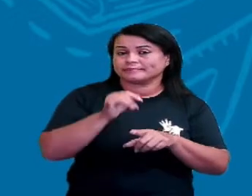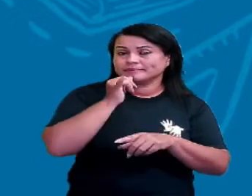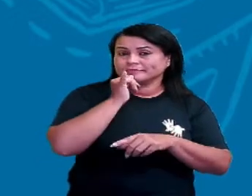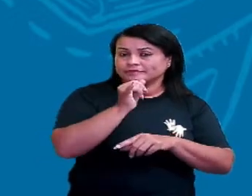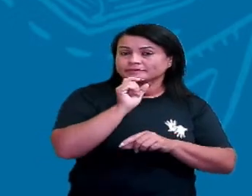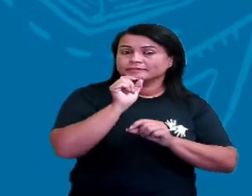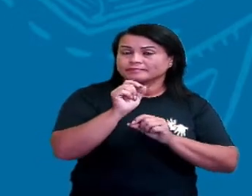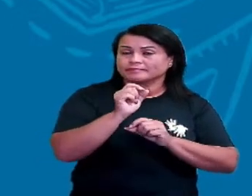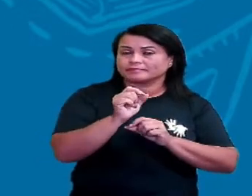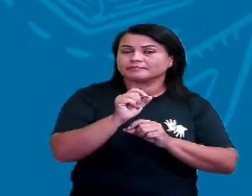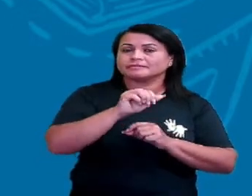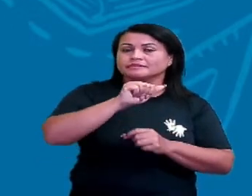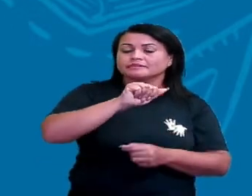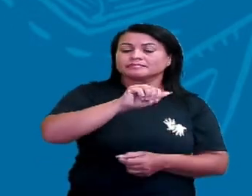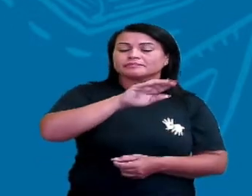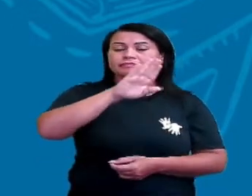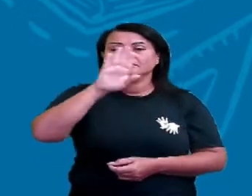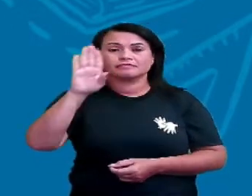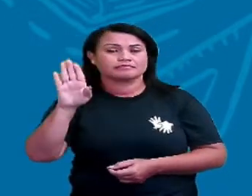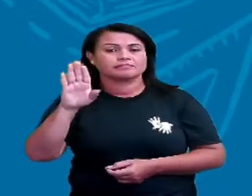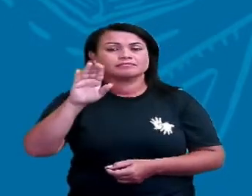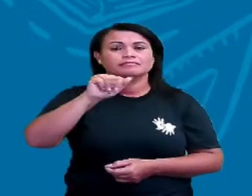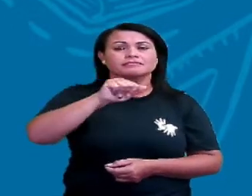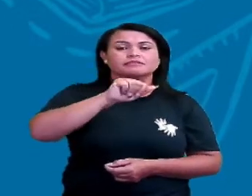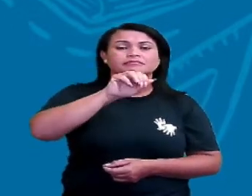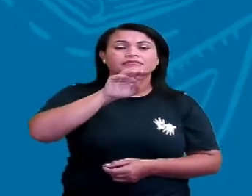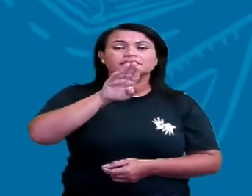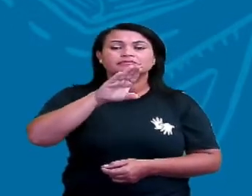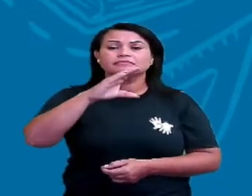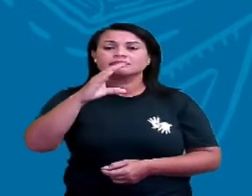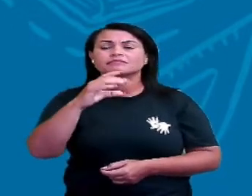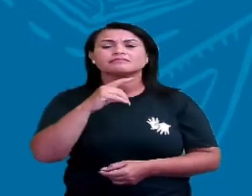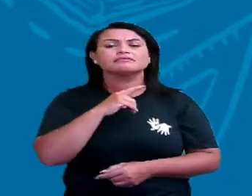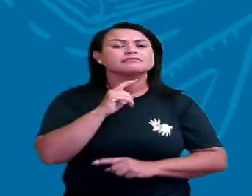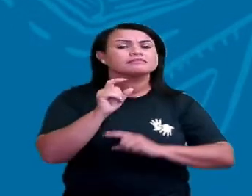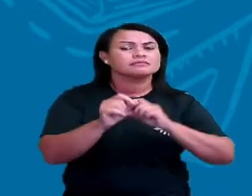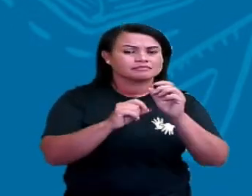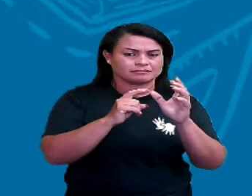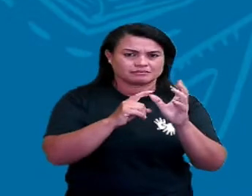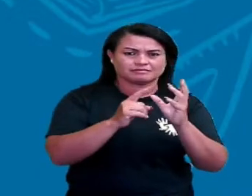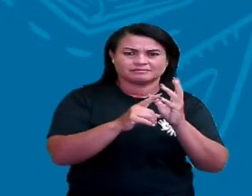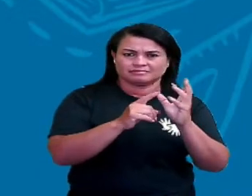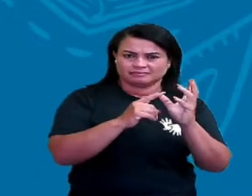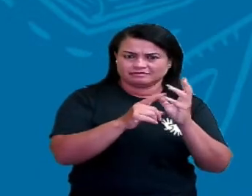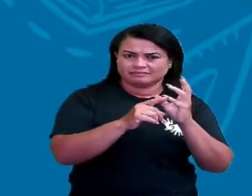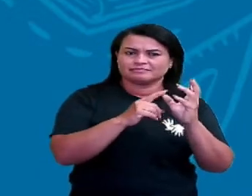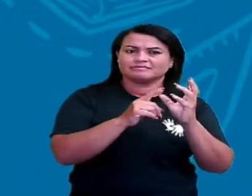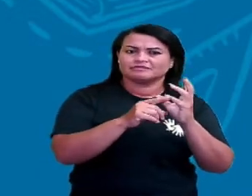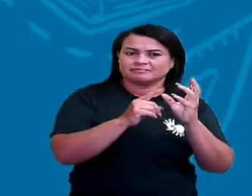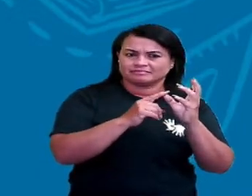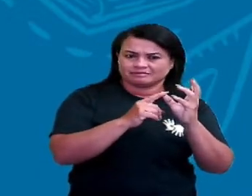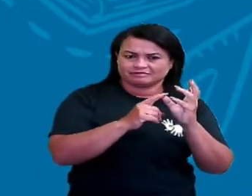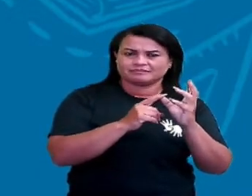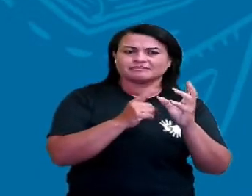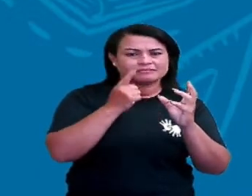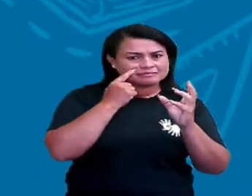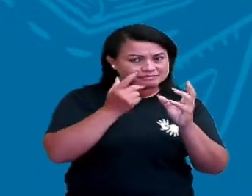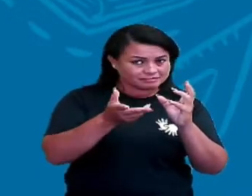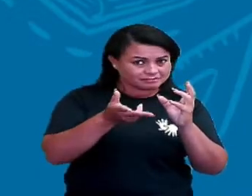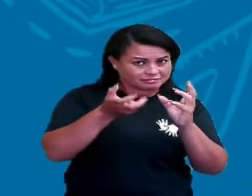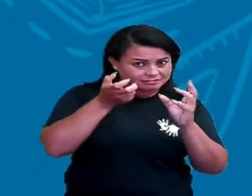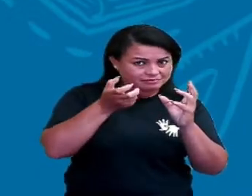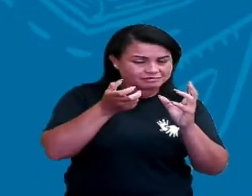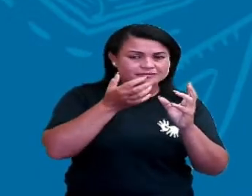vocês que lá no alfabeto a gente tem as vogais, não foi? Inclusive elas apareceram